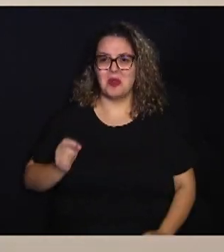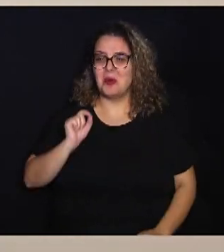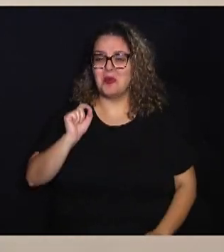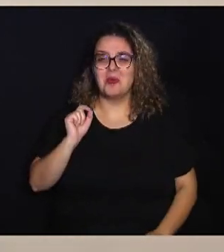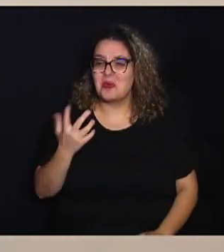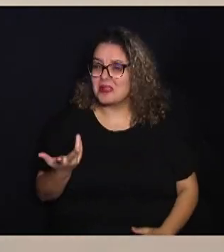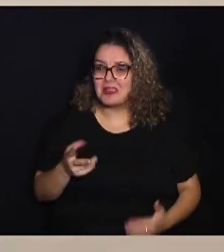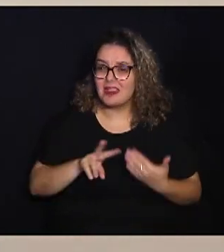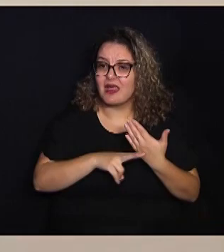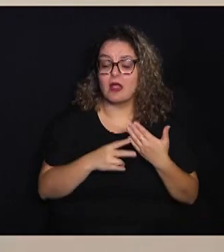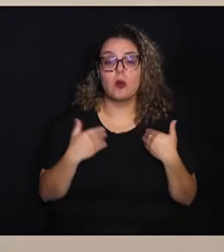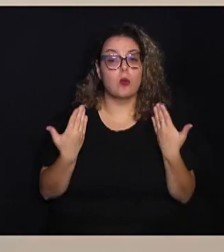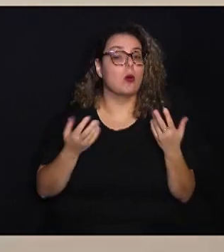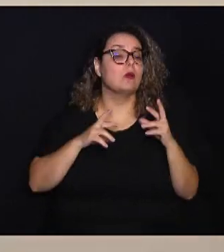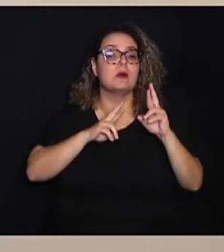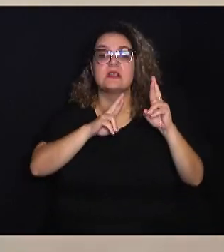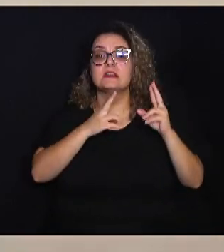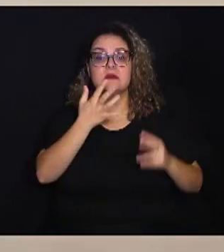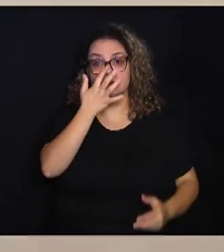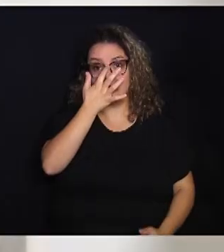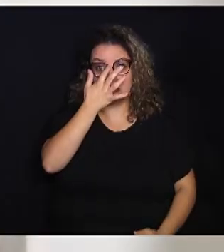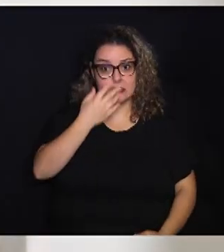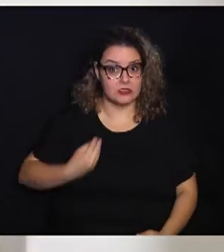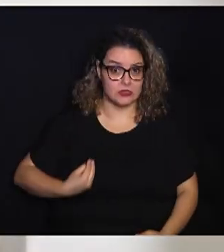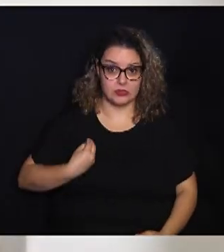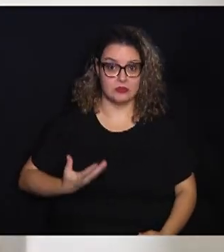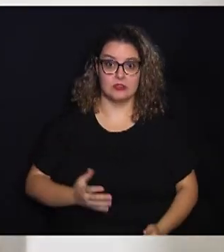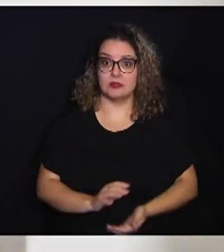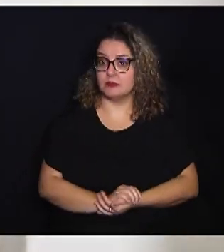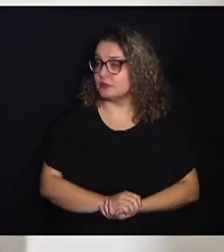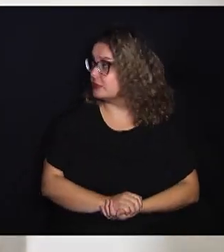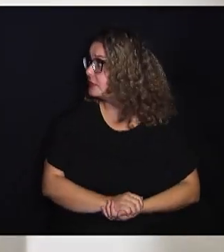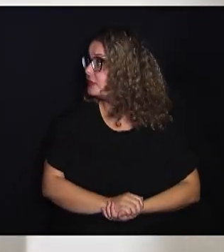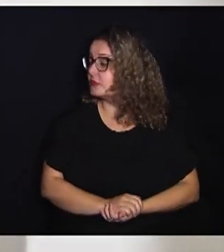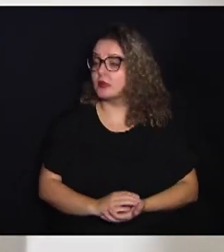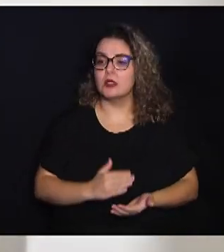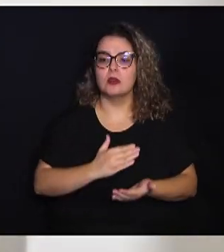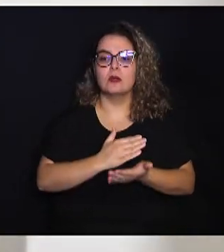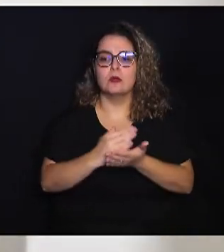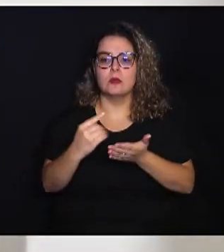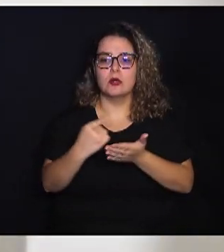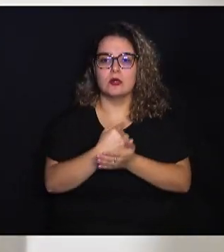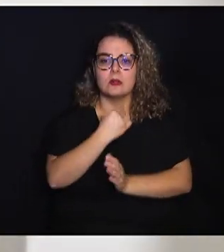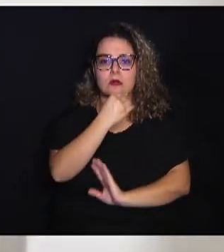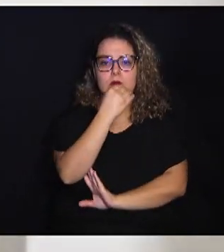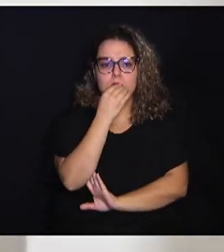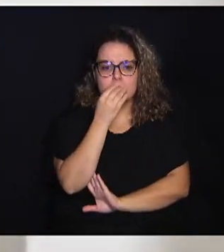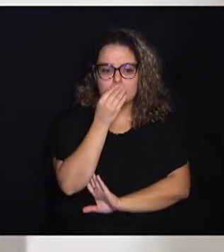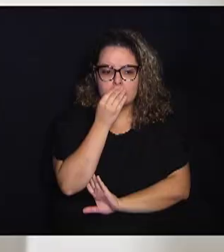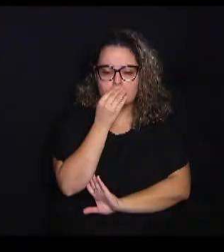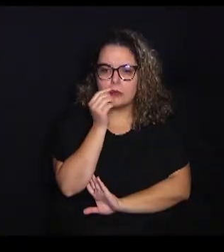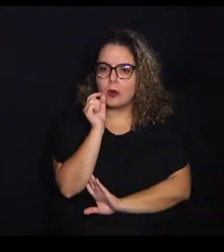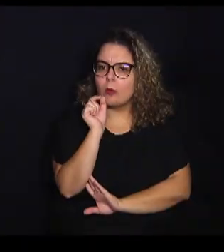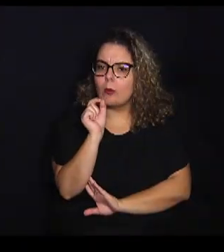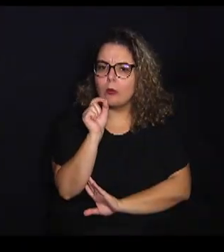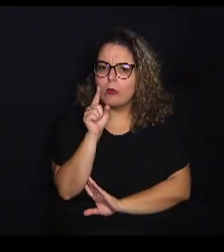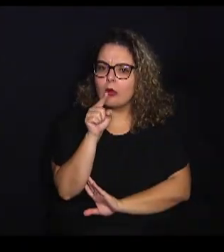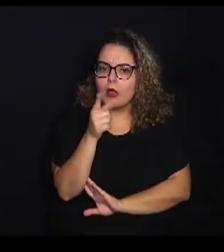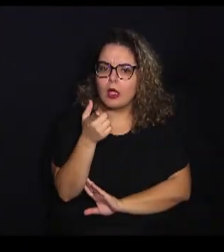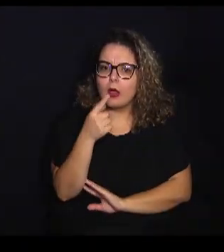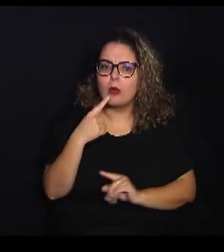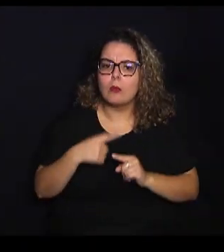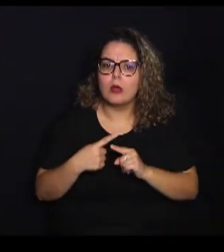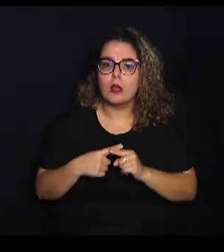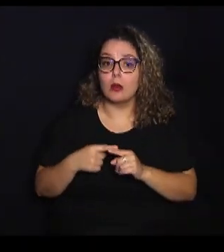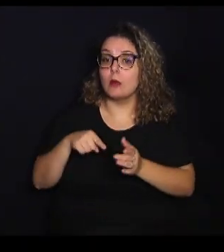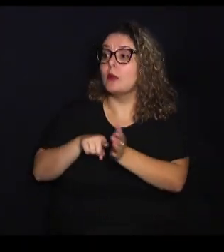as expectativas, né, de vida. E começou a pergunta: o que é? Por que é? Pergunta: o